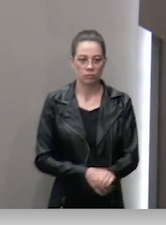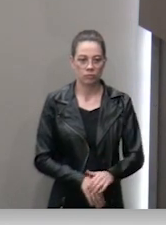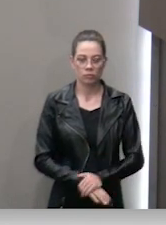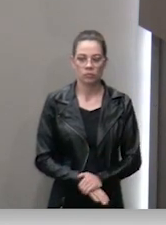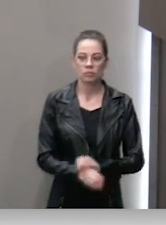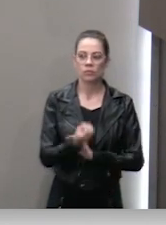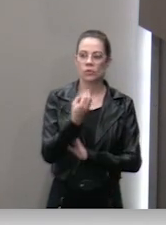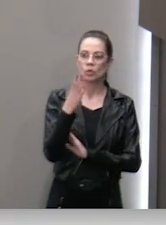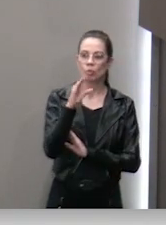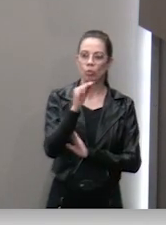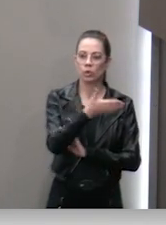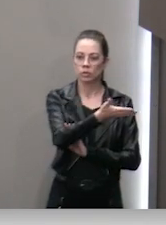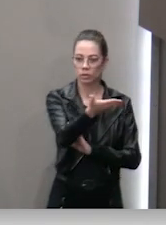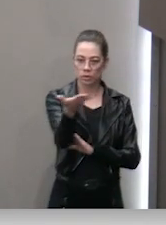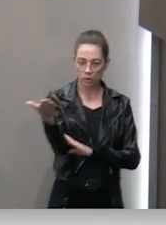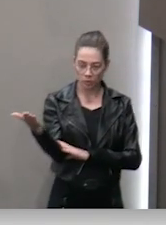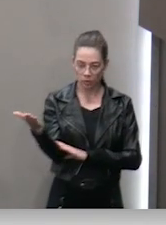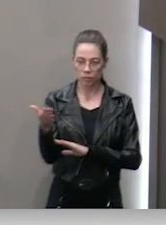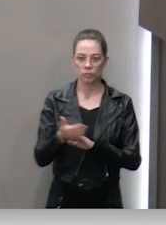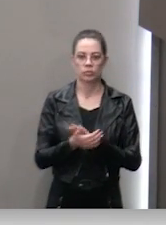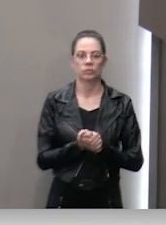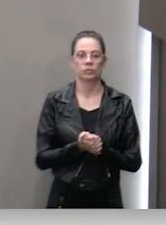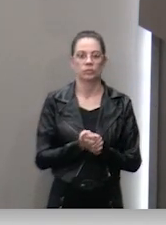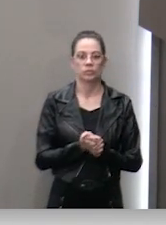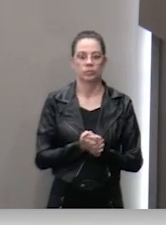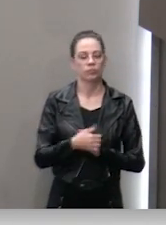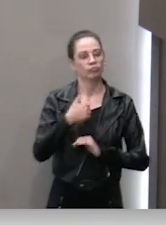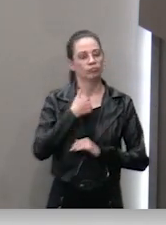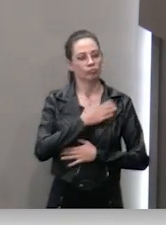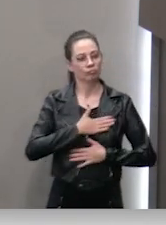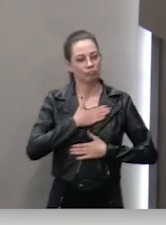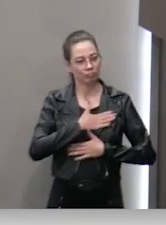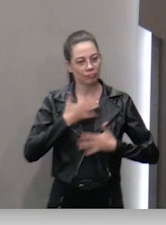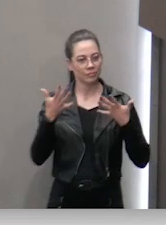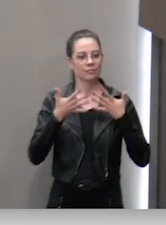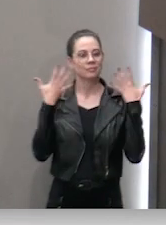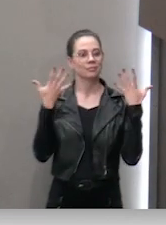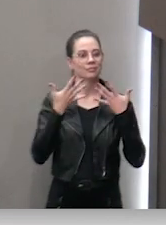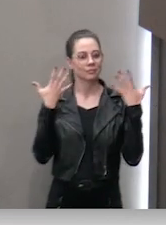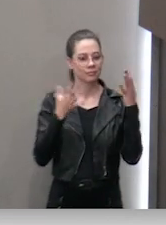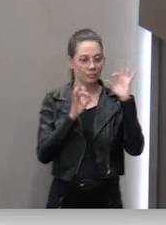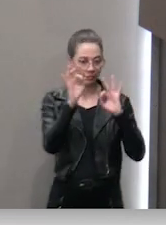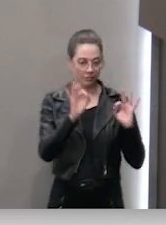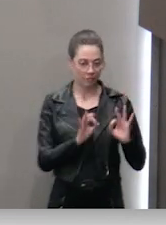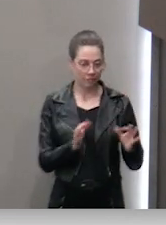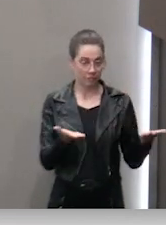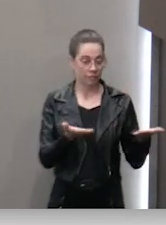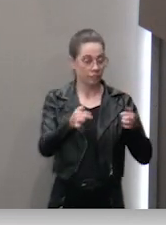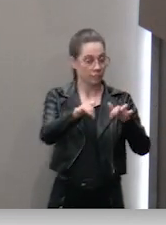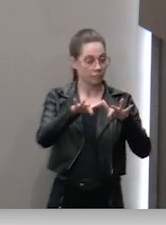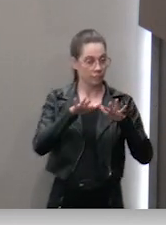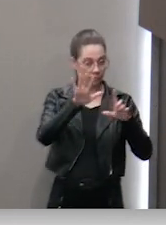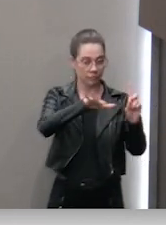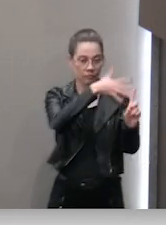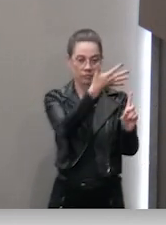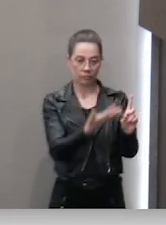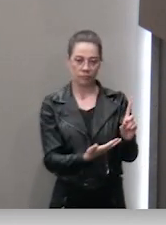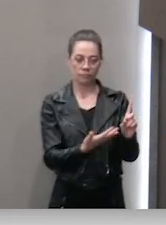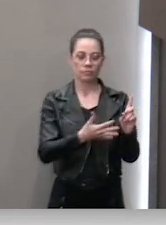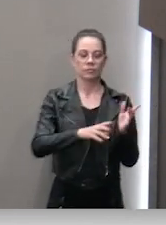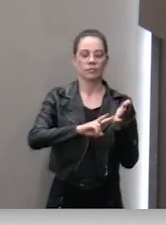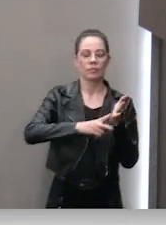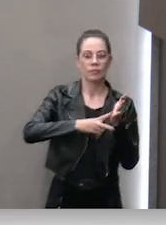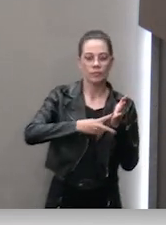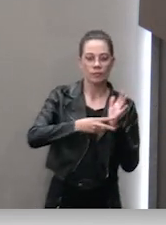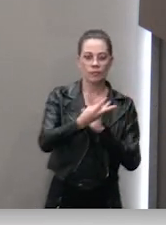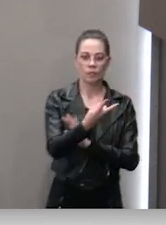Boa noite a todos. Uma satisfação e uma alegria presidir esta sessão em homenagem aos 35